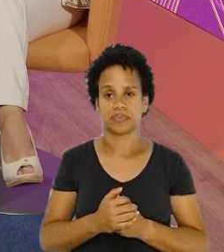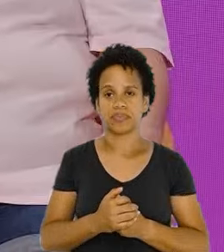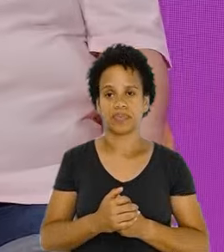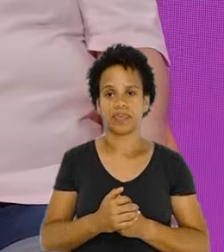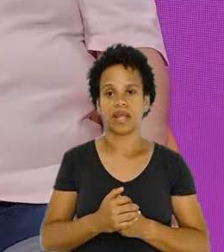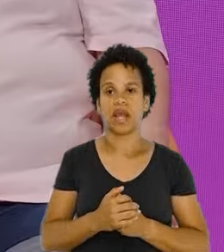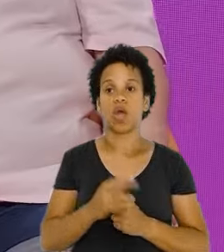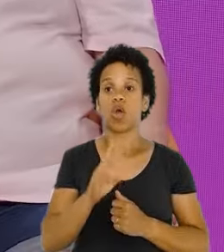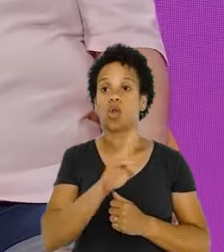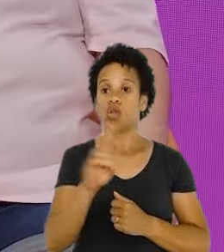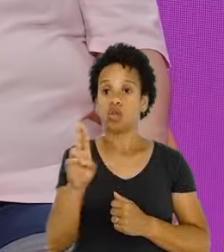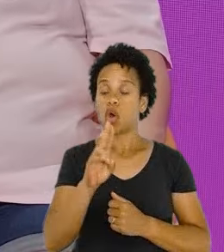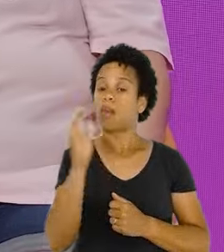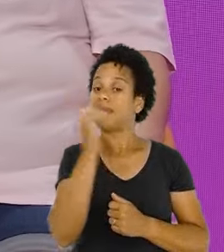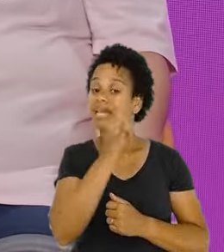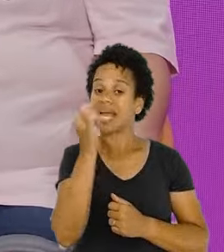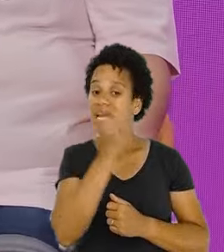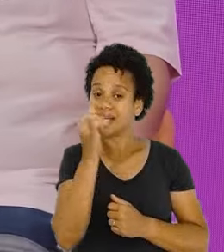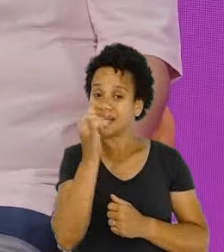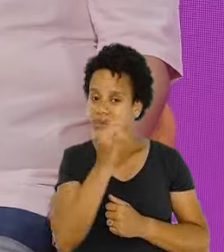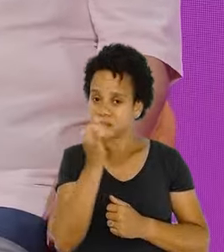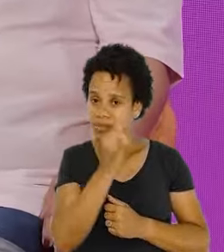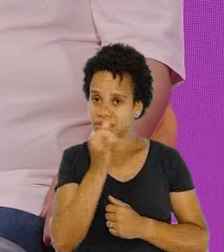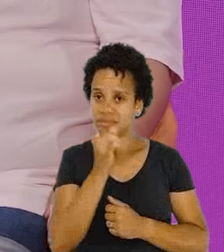né nome italiano